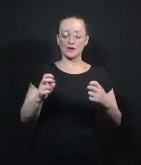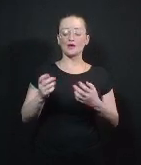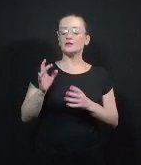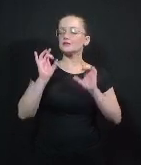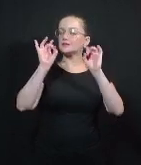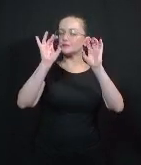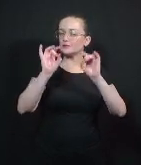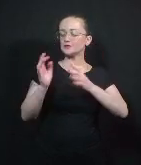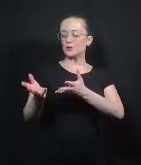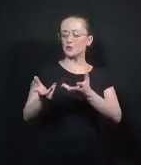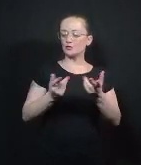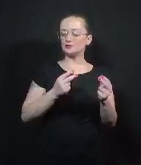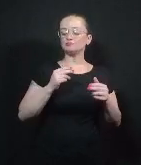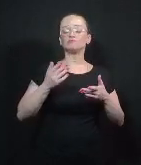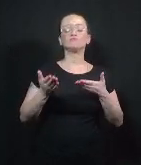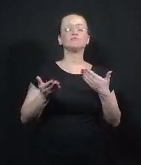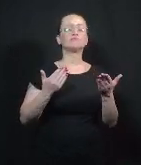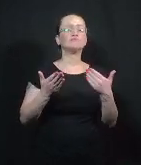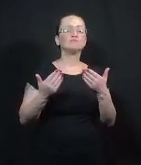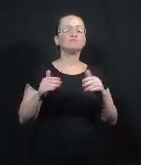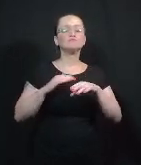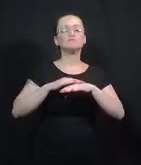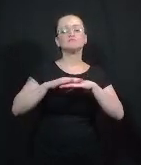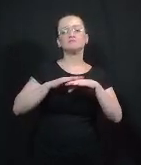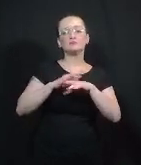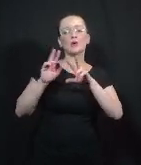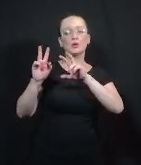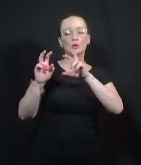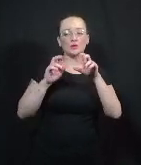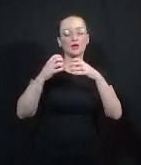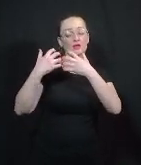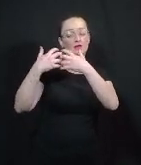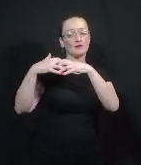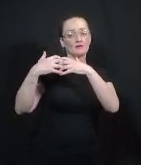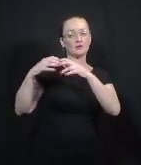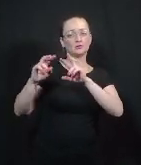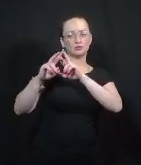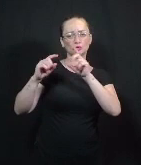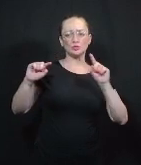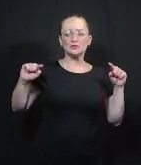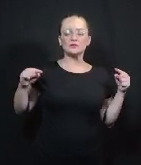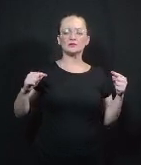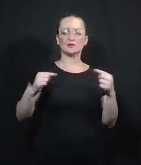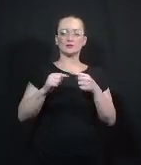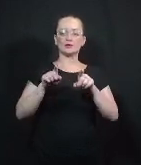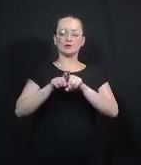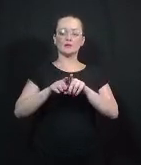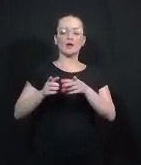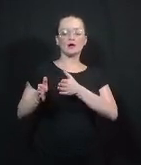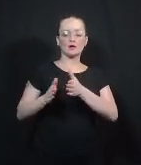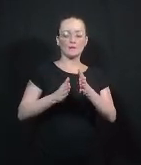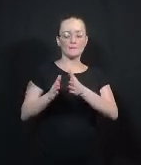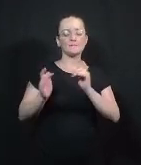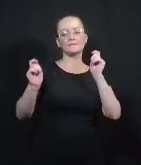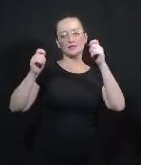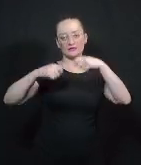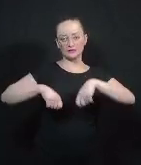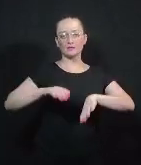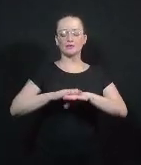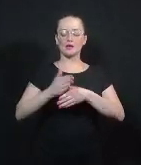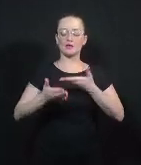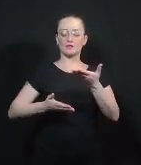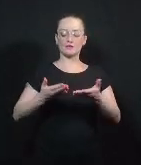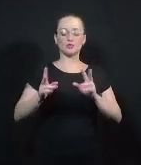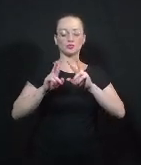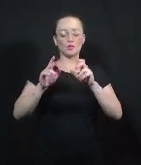debater alguns temas e vai refletir um pouco sobre os desafios e os caminhos possíveis para lidar com o tema das fake